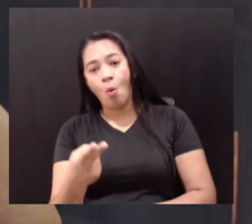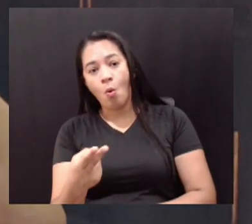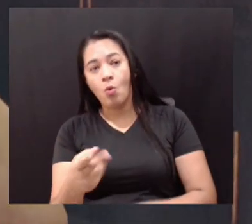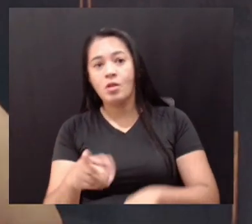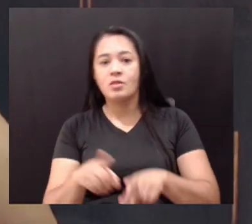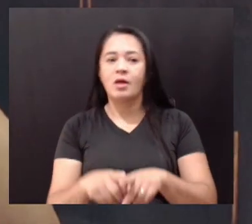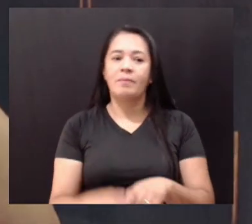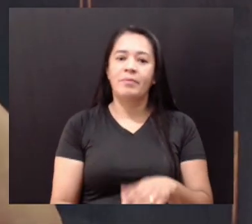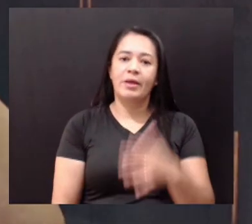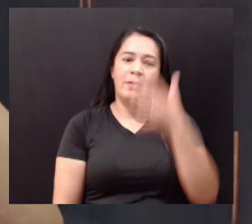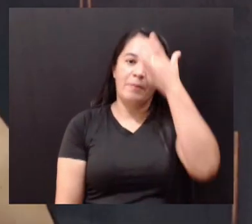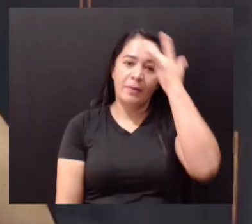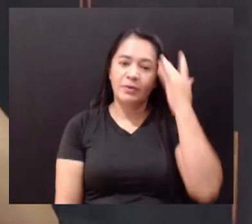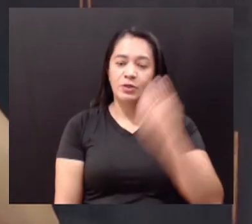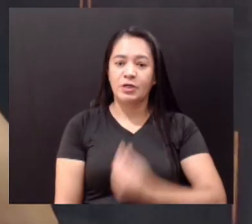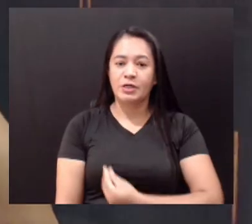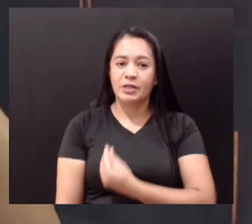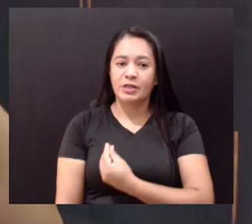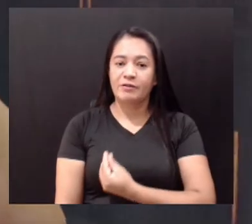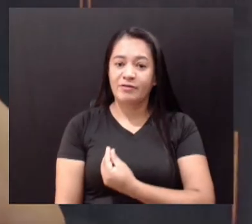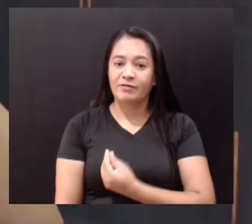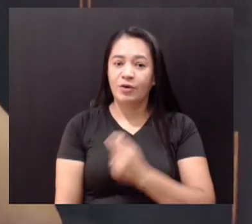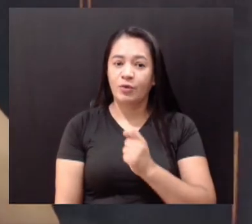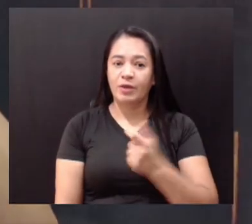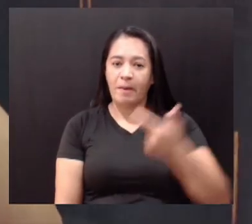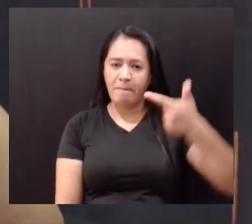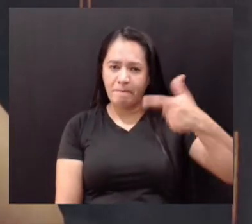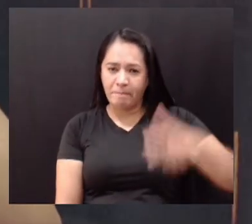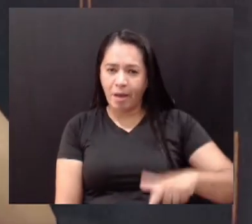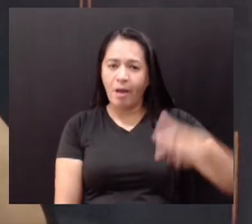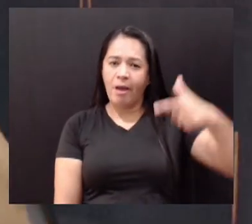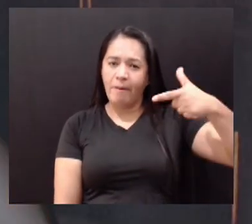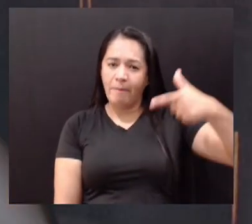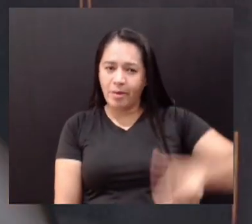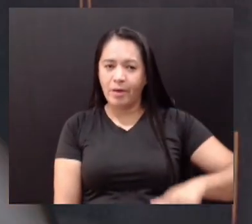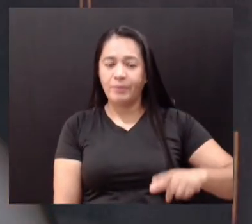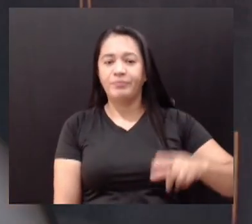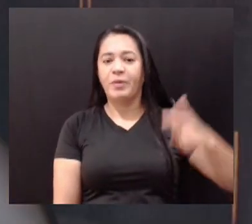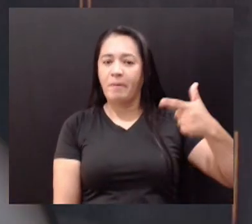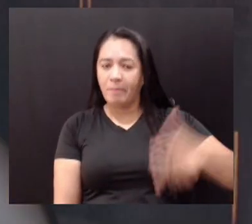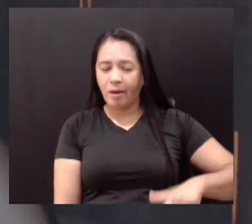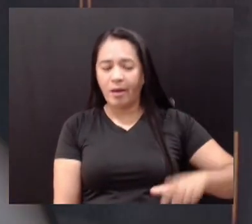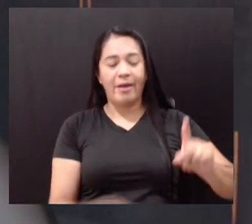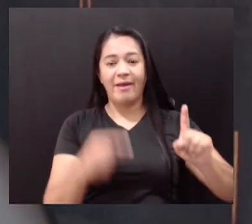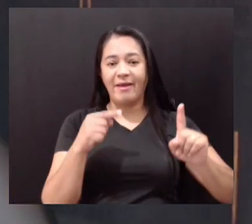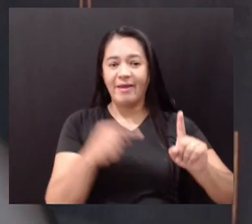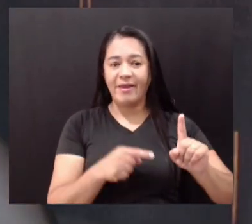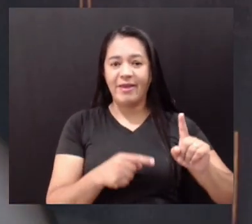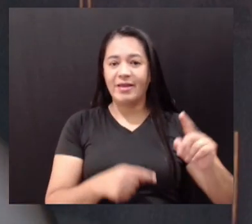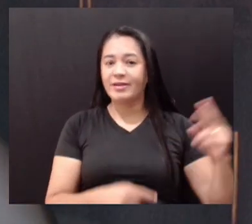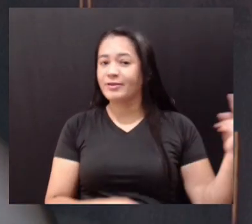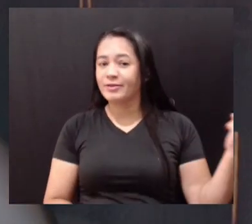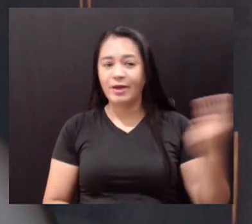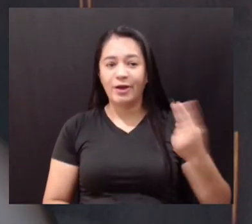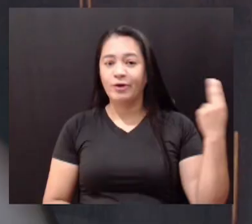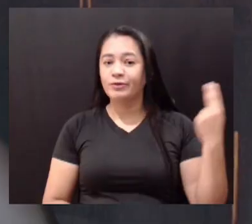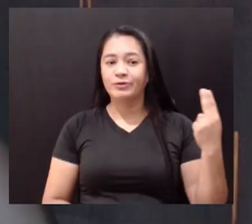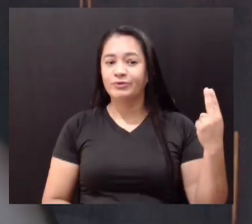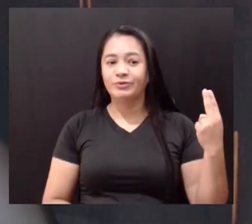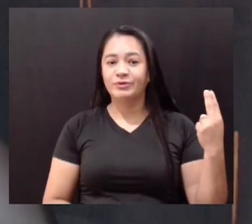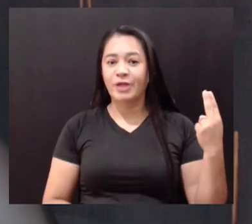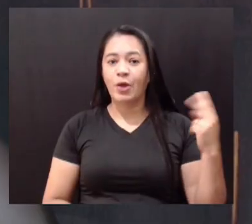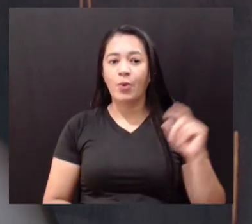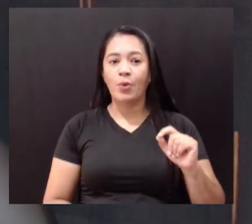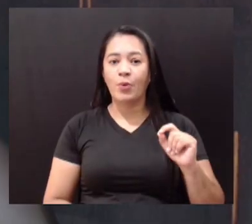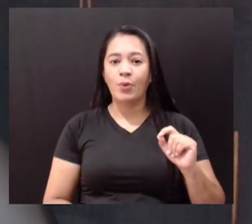uma repetição desse processo. Então, ou um pai que também não conseguiu ainda se apropriar